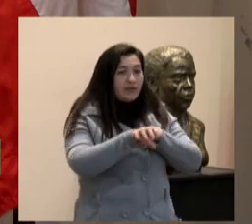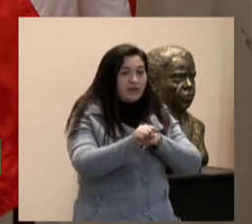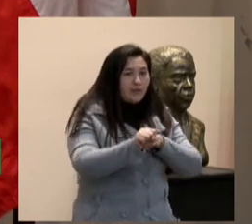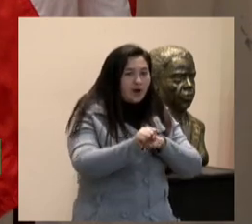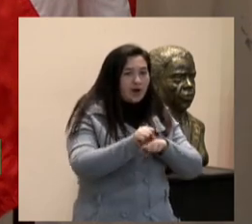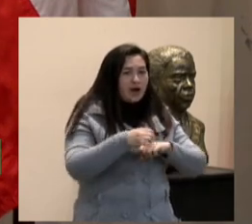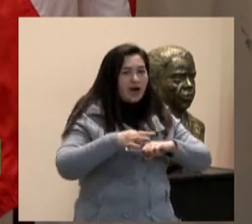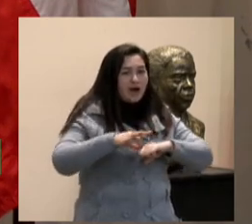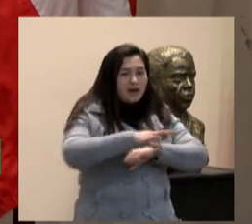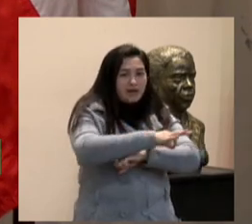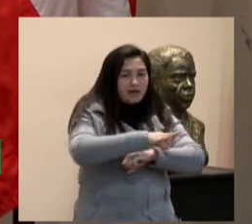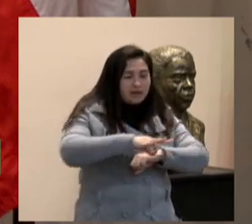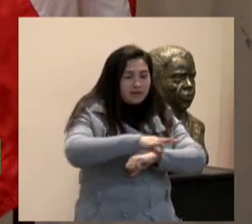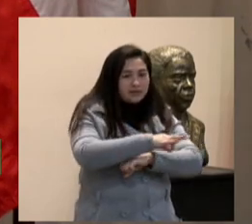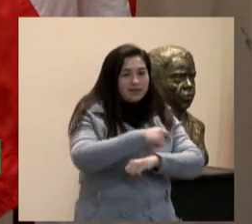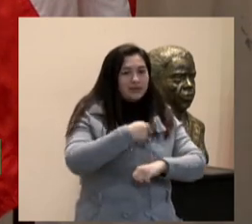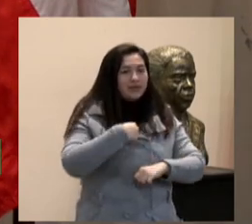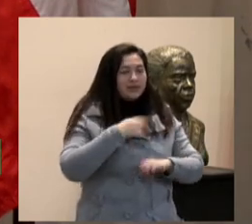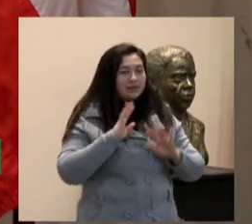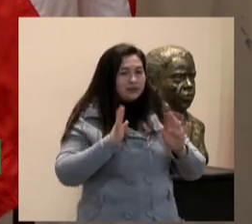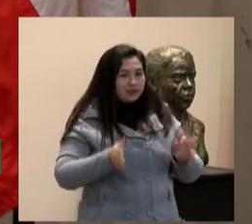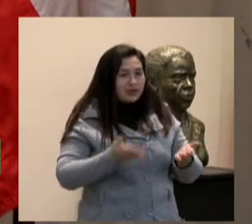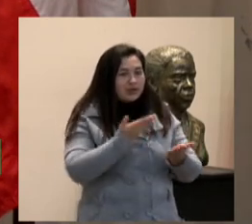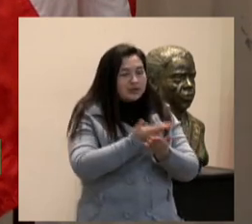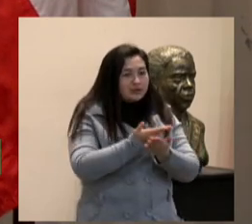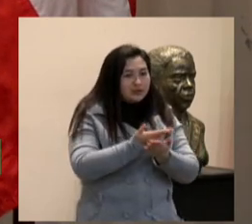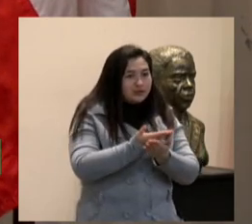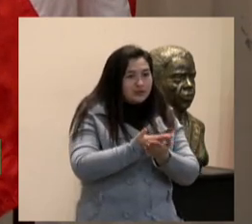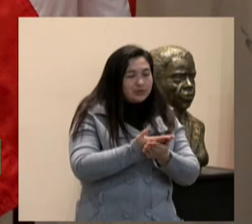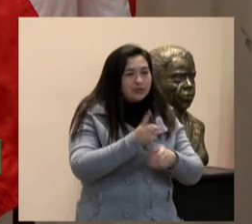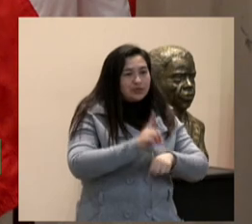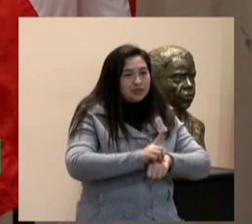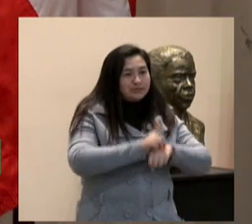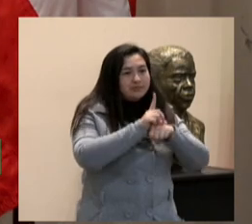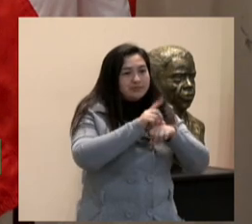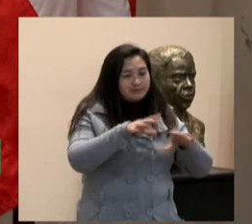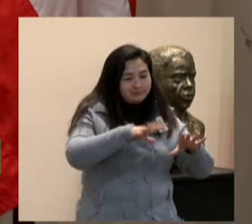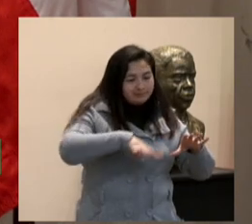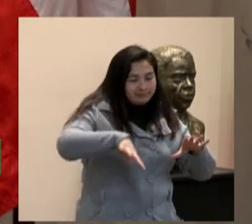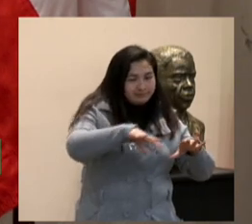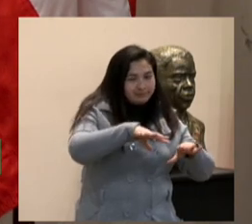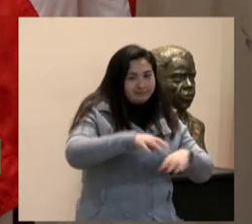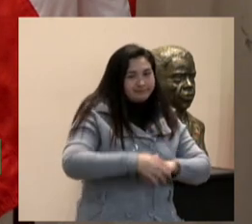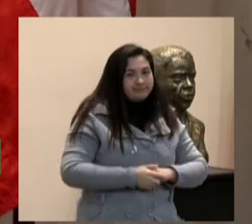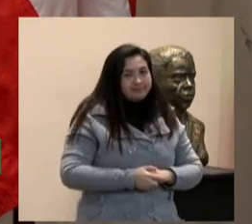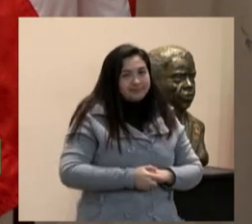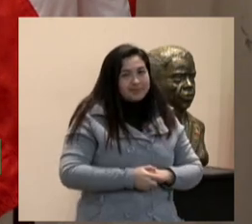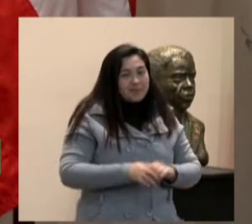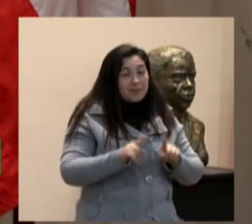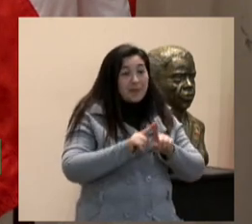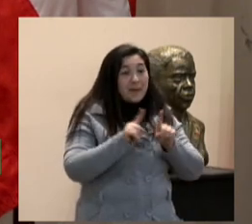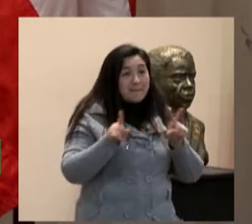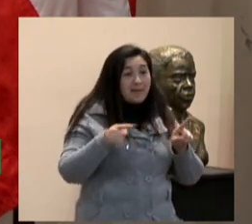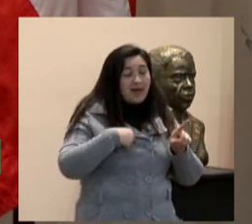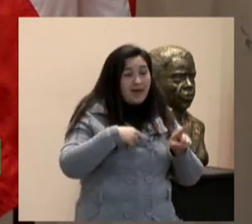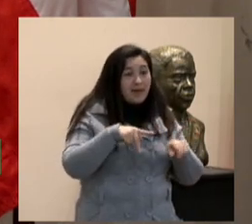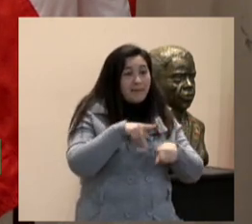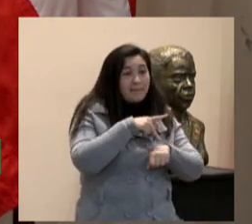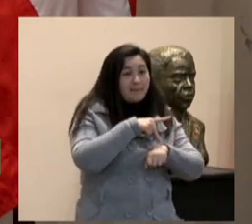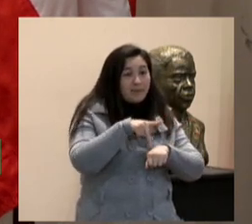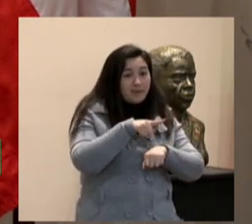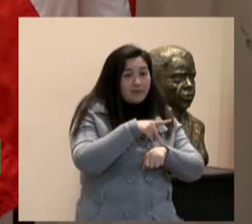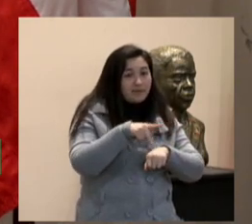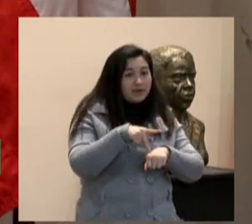sabem, porque os meus estudos no mestrado e doutorado foi nesse campo. Mas eu sou a professora aposentada da